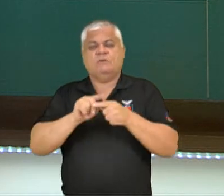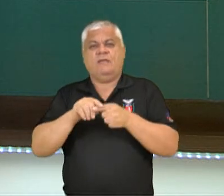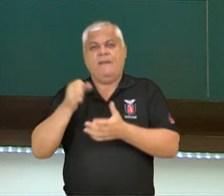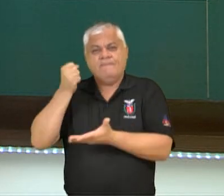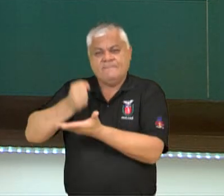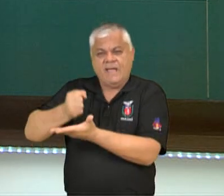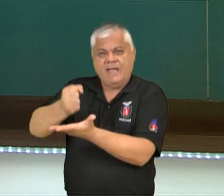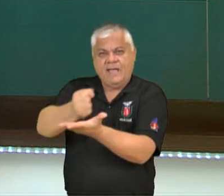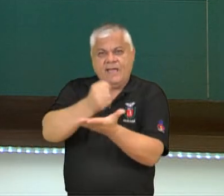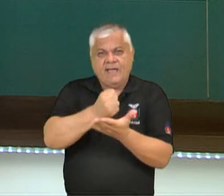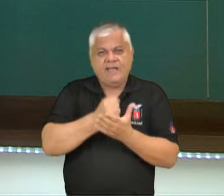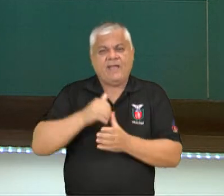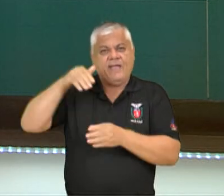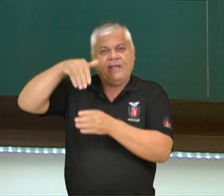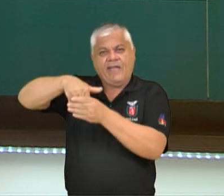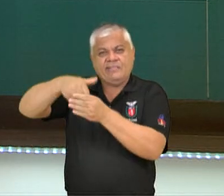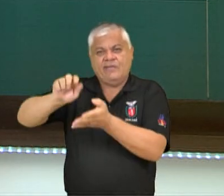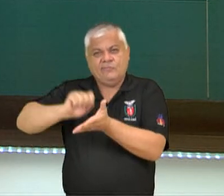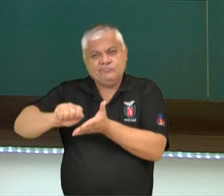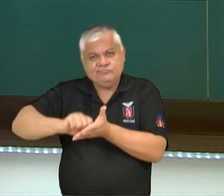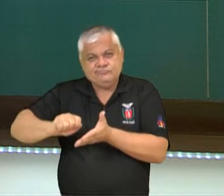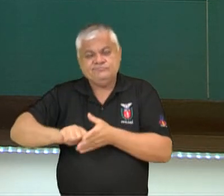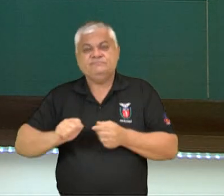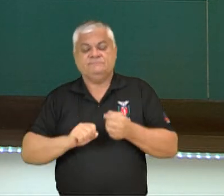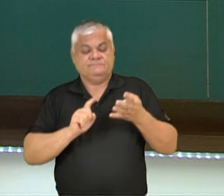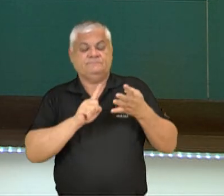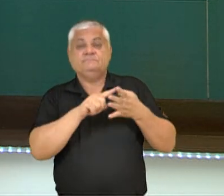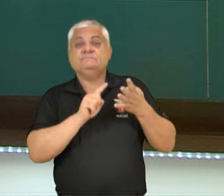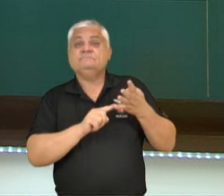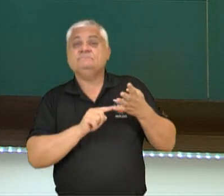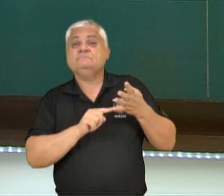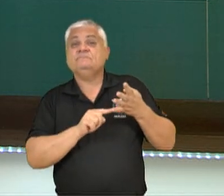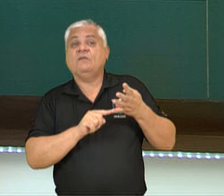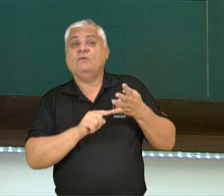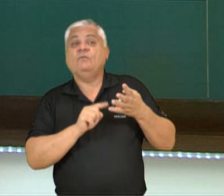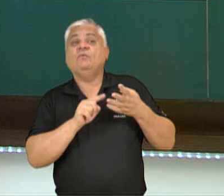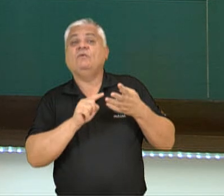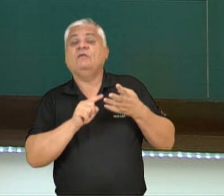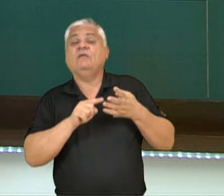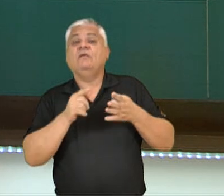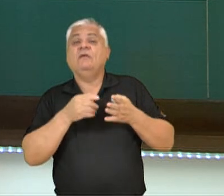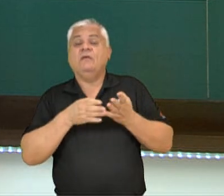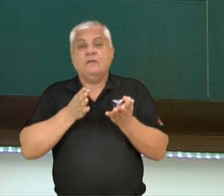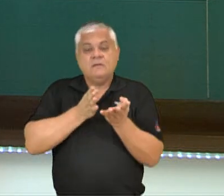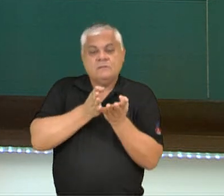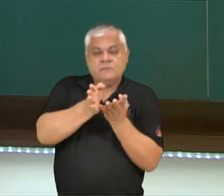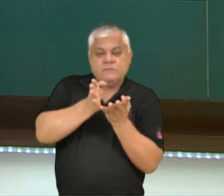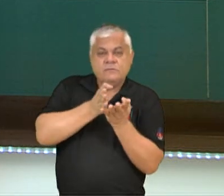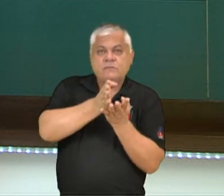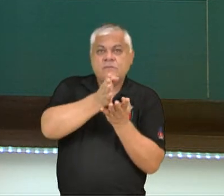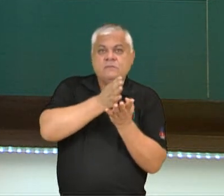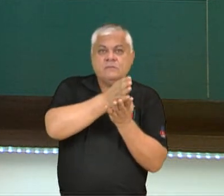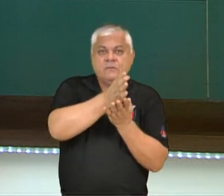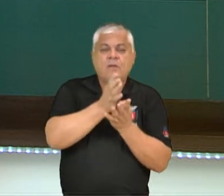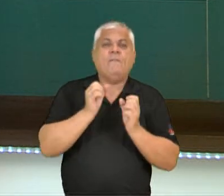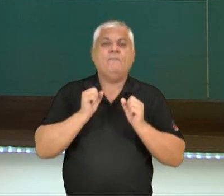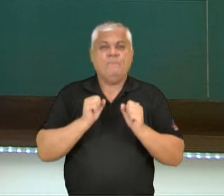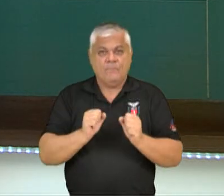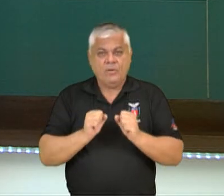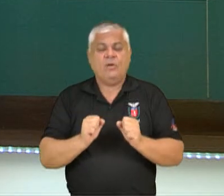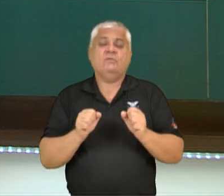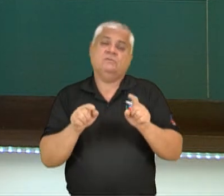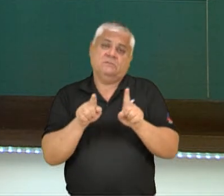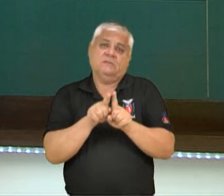os cartões de registro, tá? E a gente viu também que a orientação ela pode ser utilizada também como